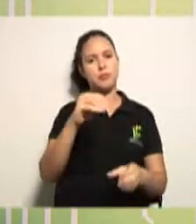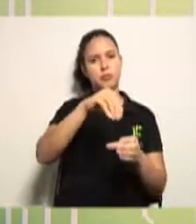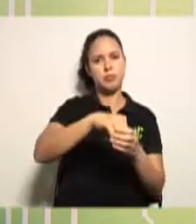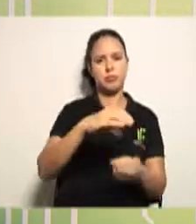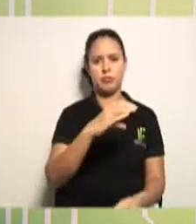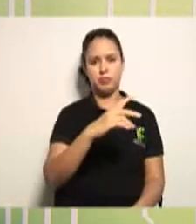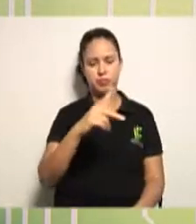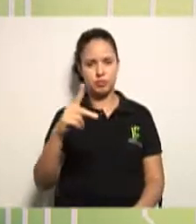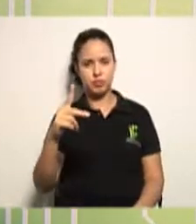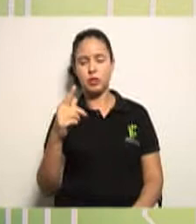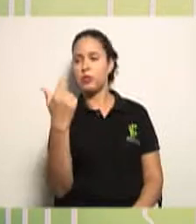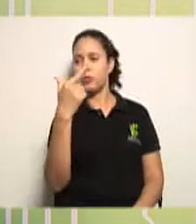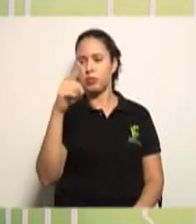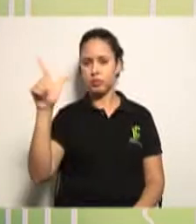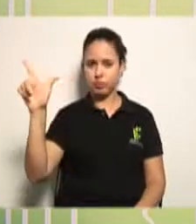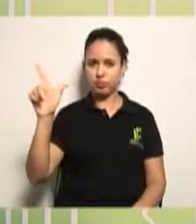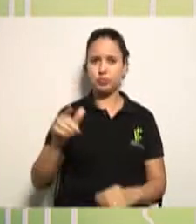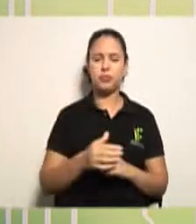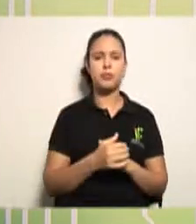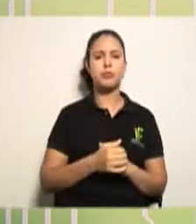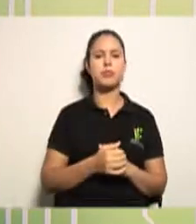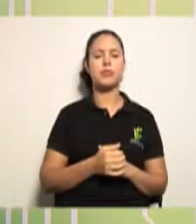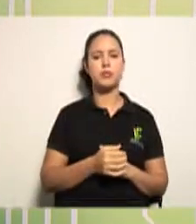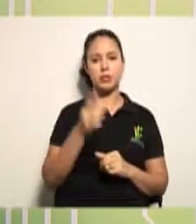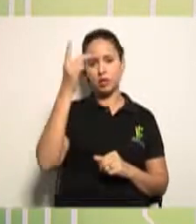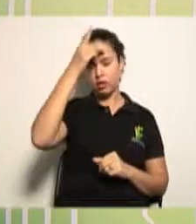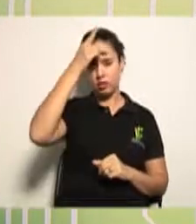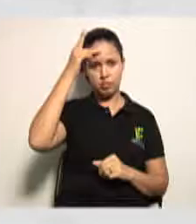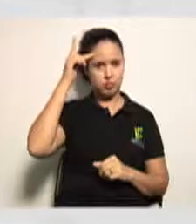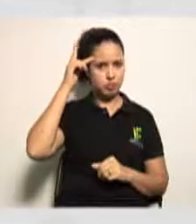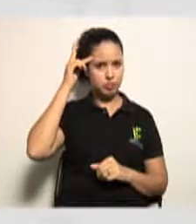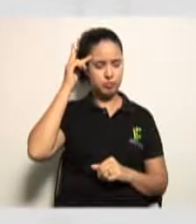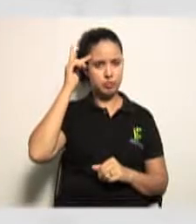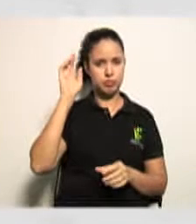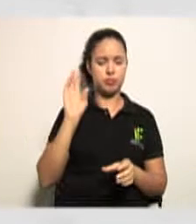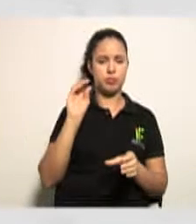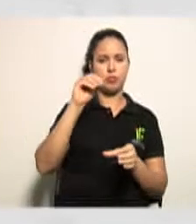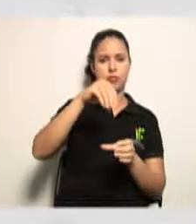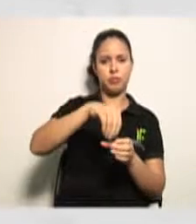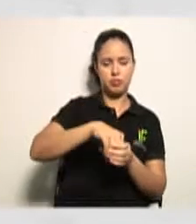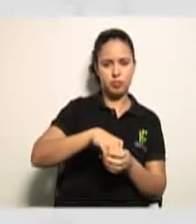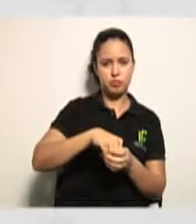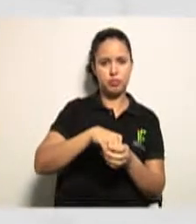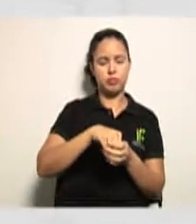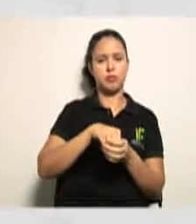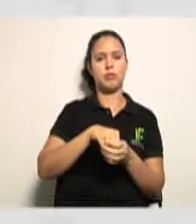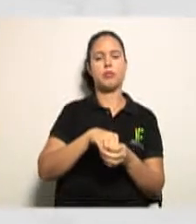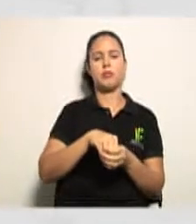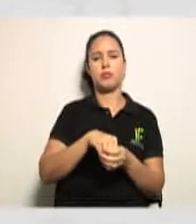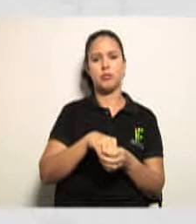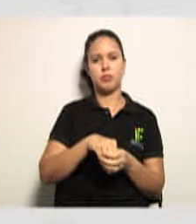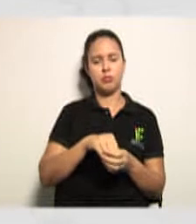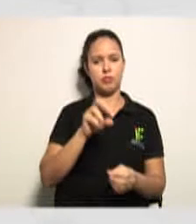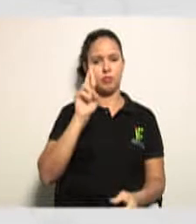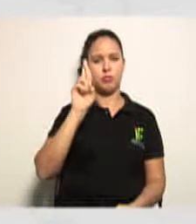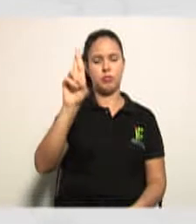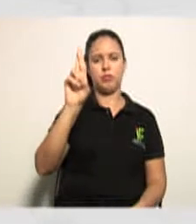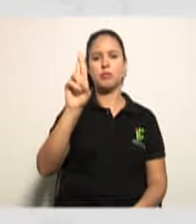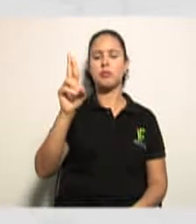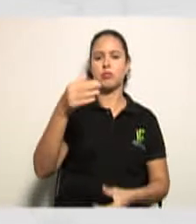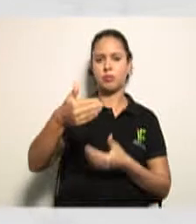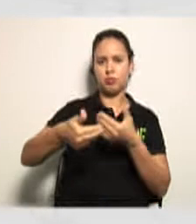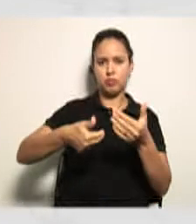outra organização. São as pessoas que compõem as organizações e são responsáveis pelo seu